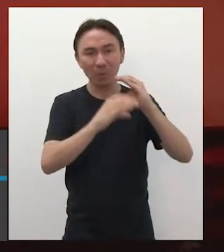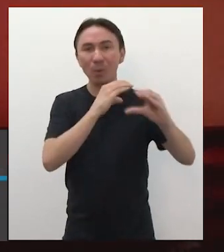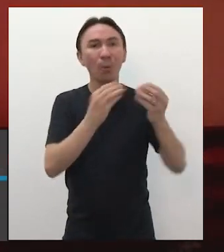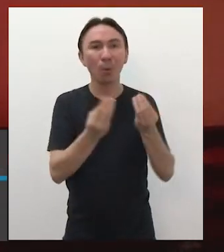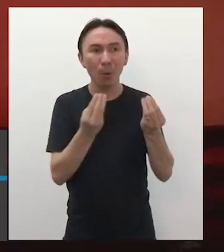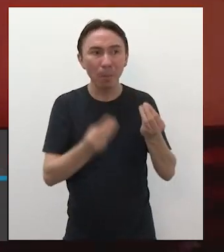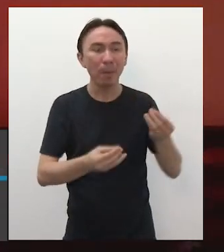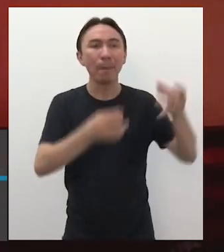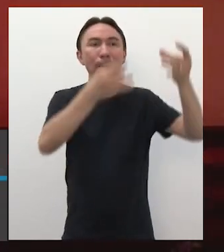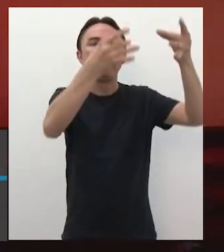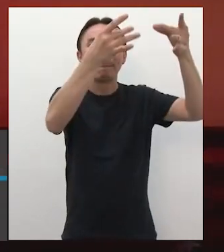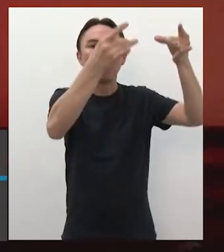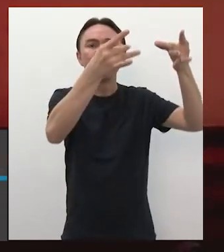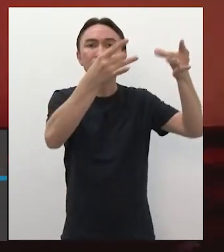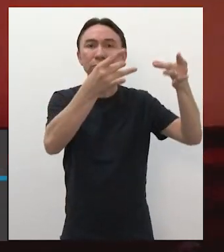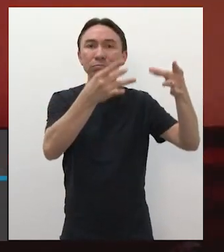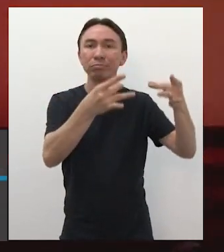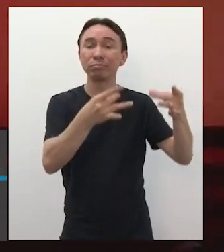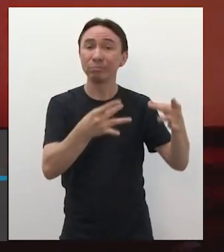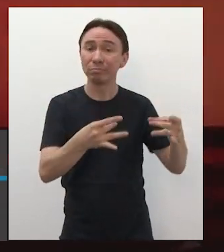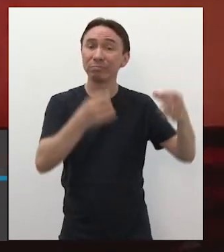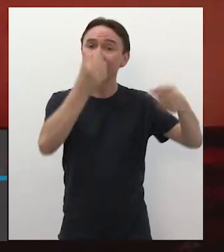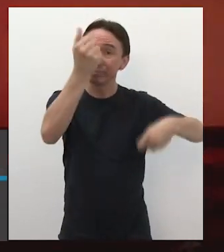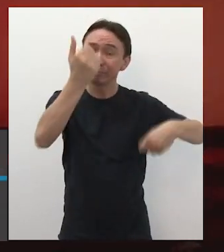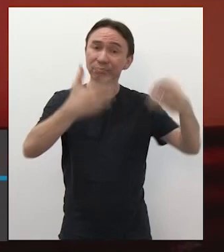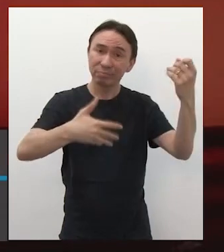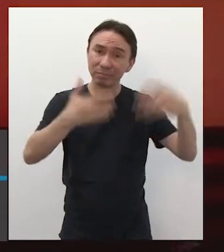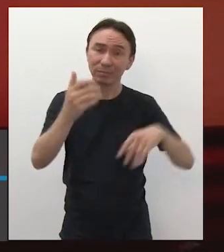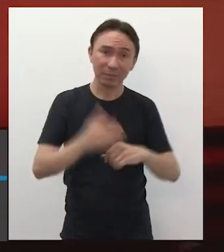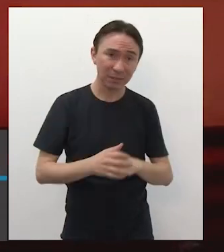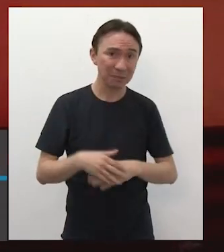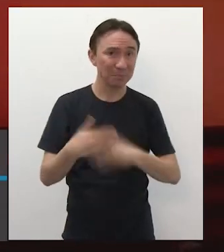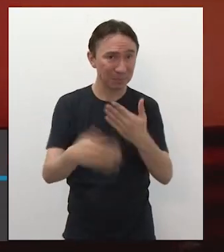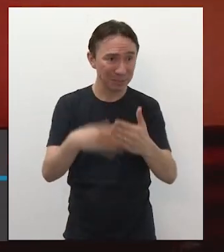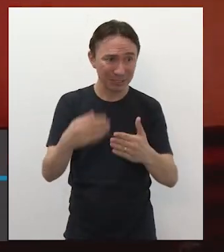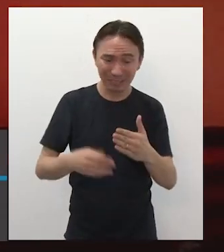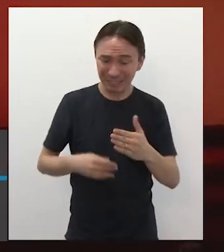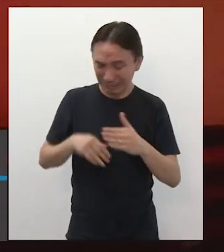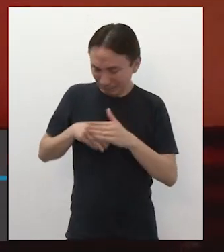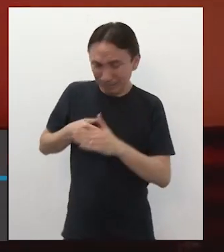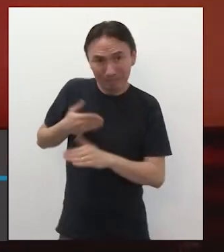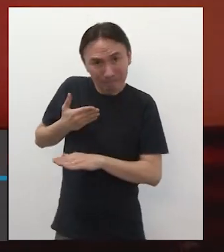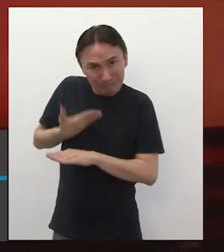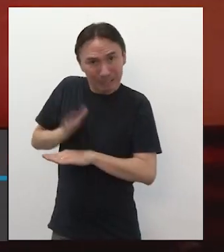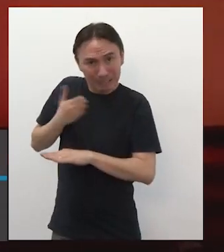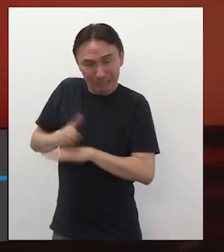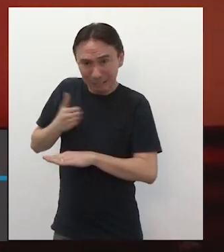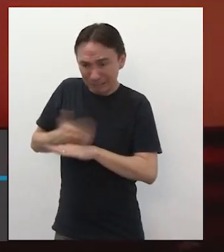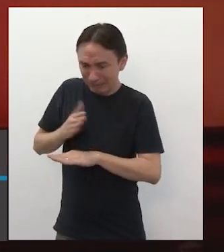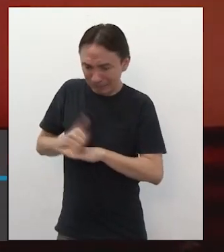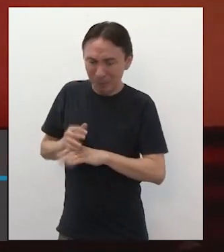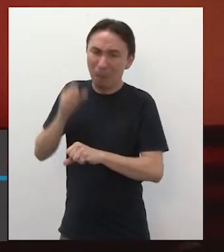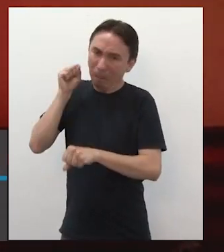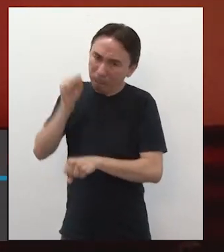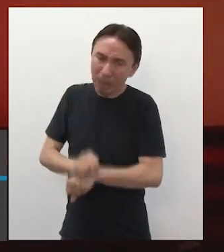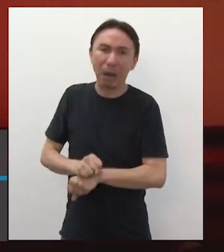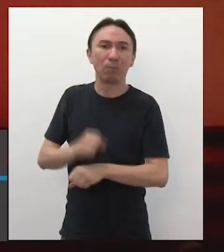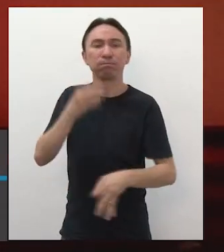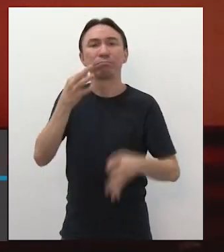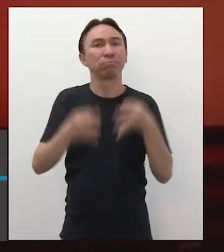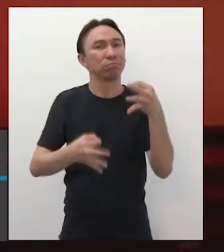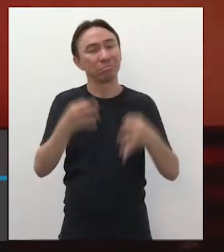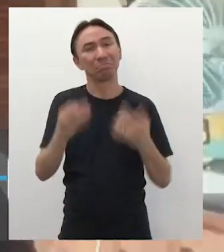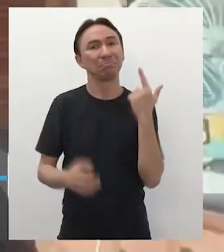internamente mudar comigo mesma essa cultura de parar de julgar as pessoas. Eu posso concluir que esse raciocínio é